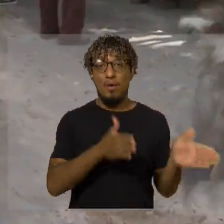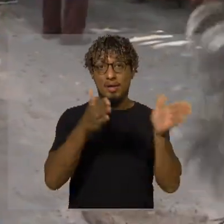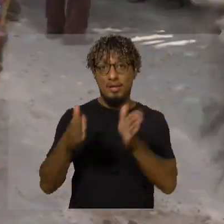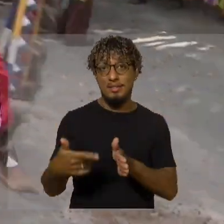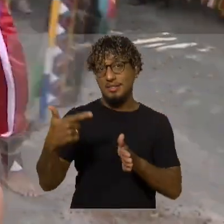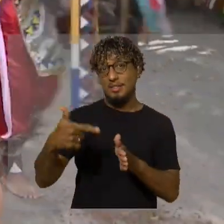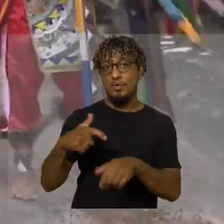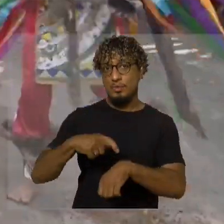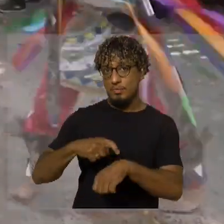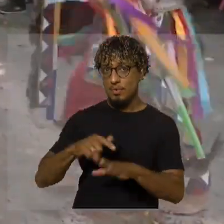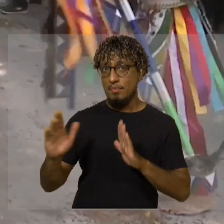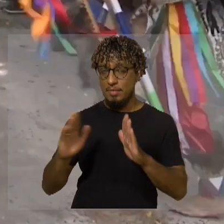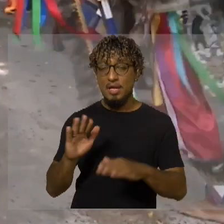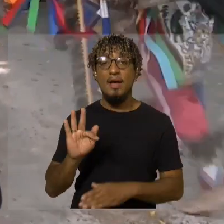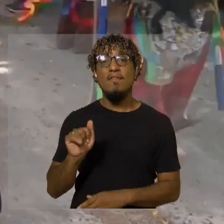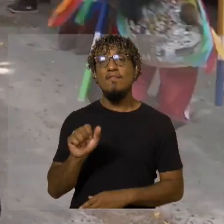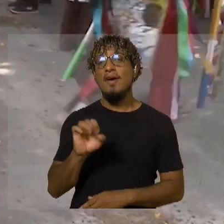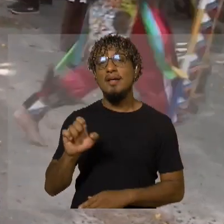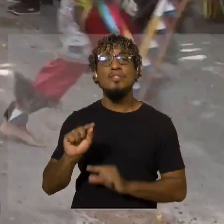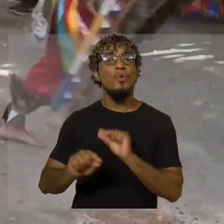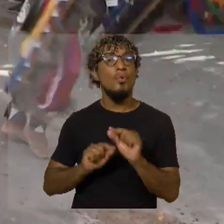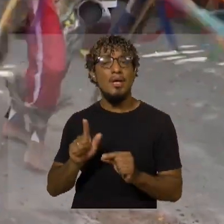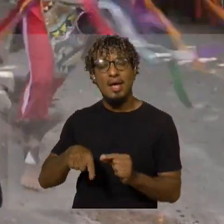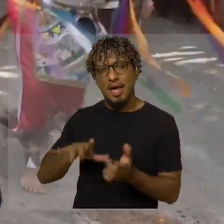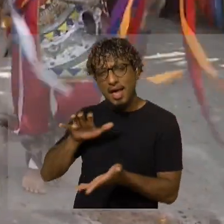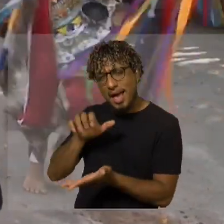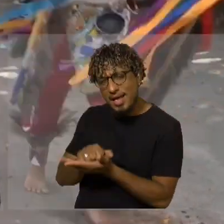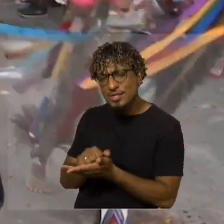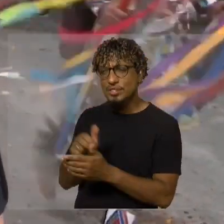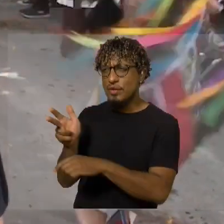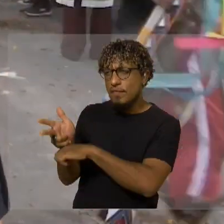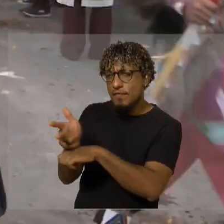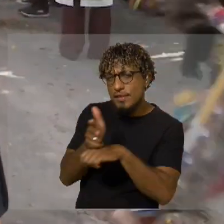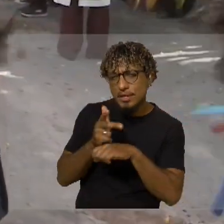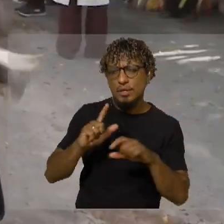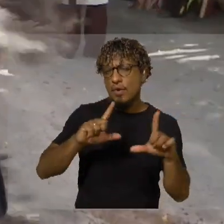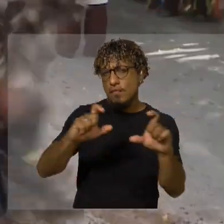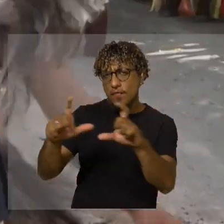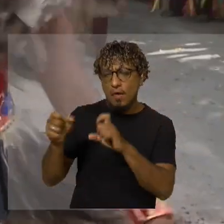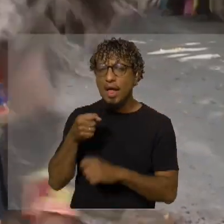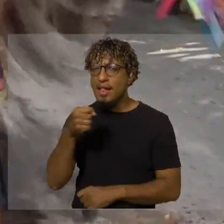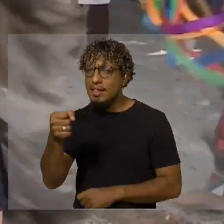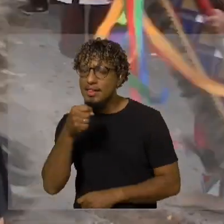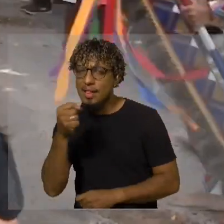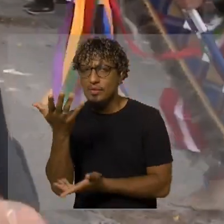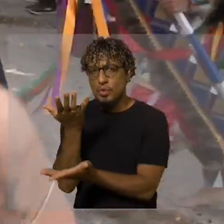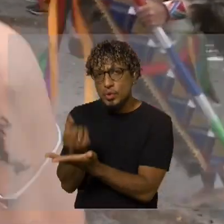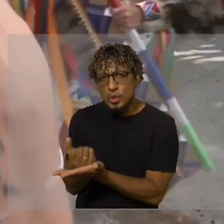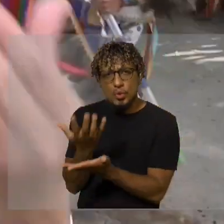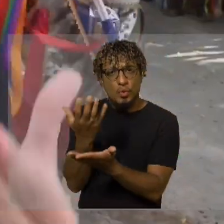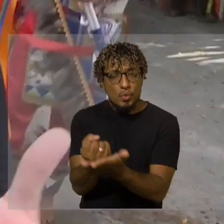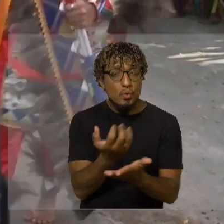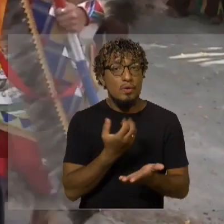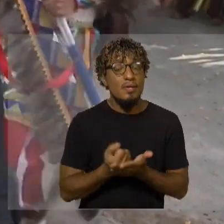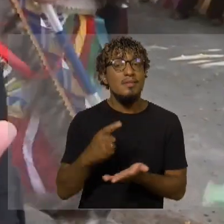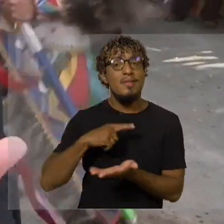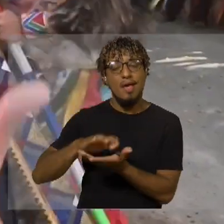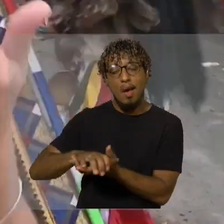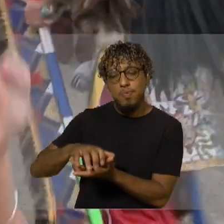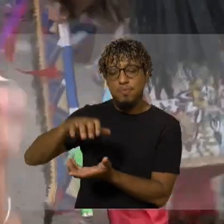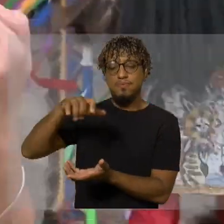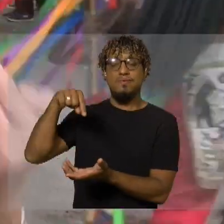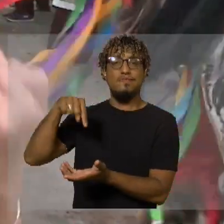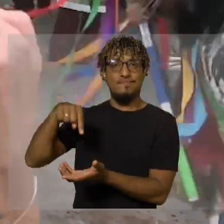da pesquisa, estamos fazendo registro de vídeos, fotos, entrevistas, para que haja um banco de